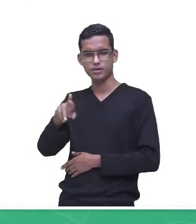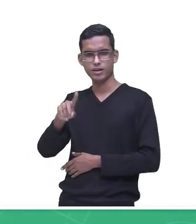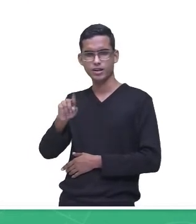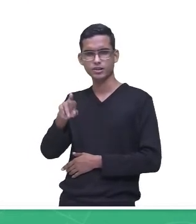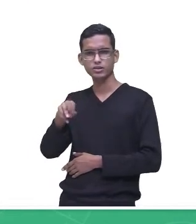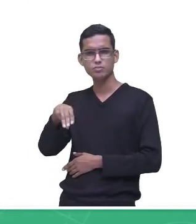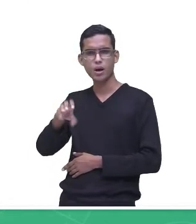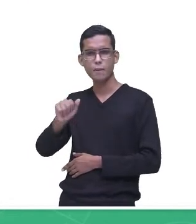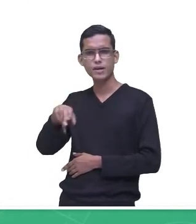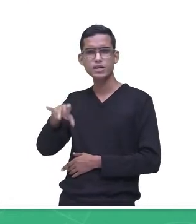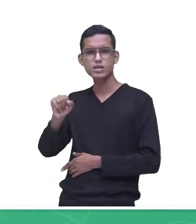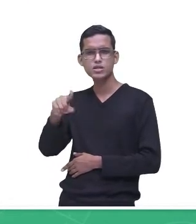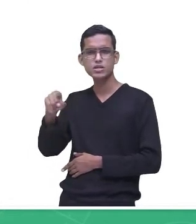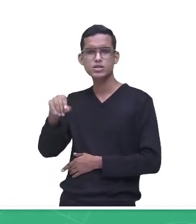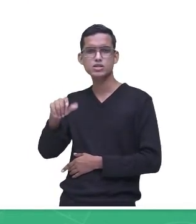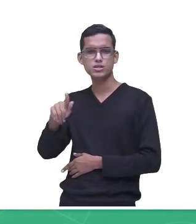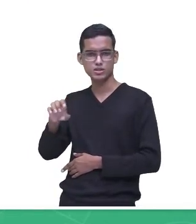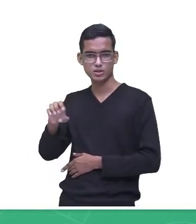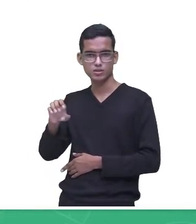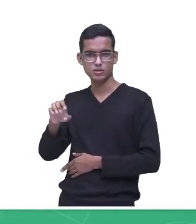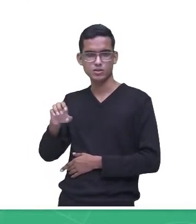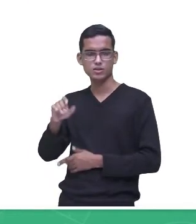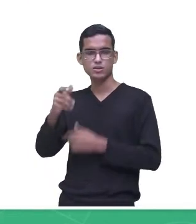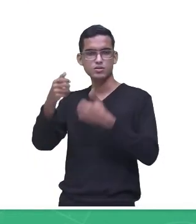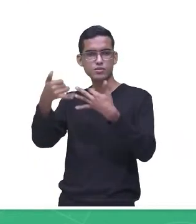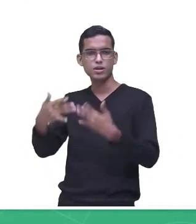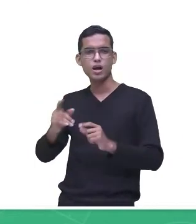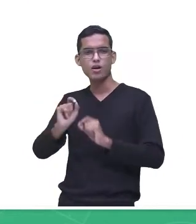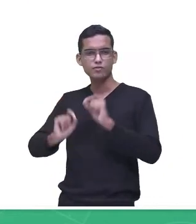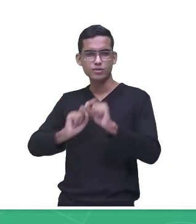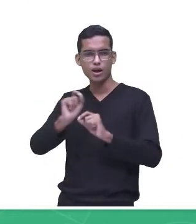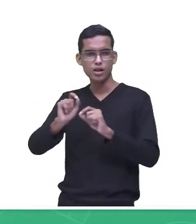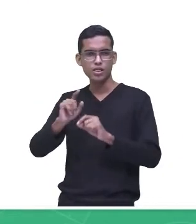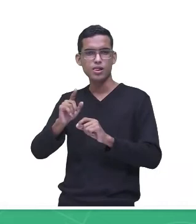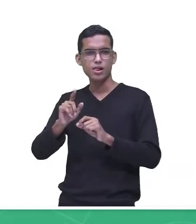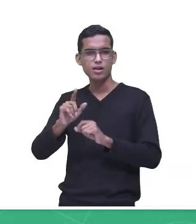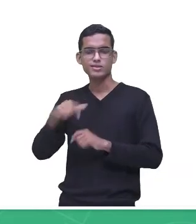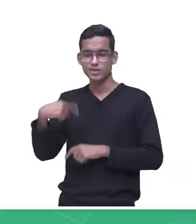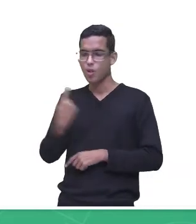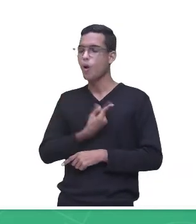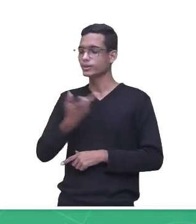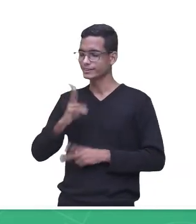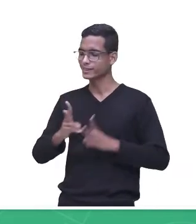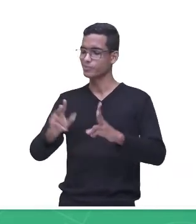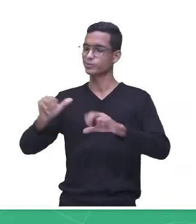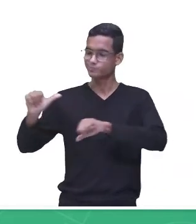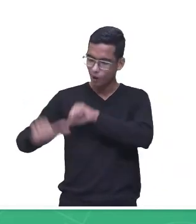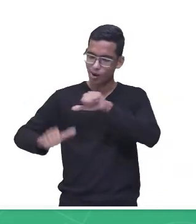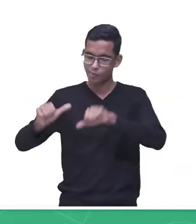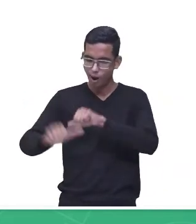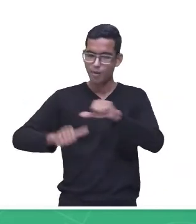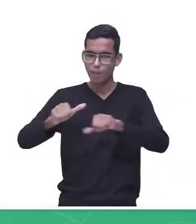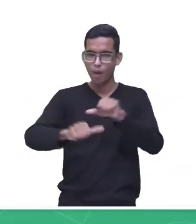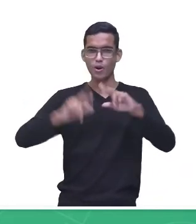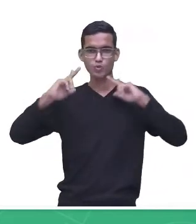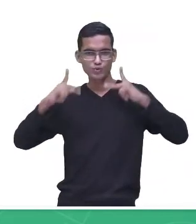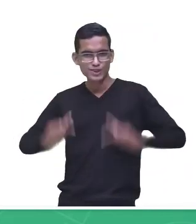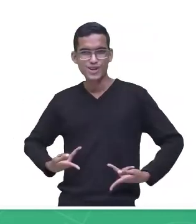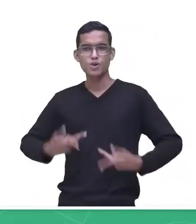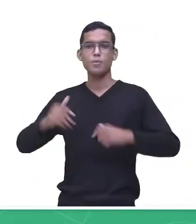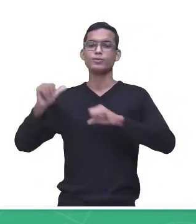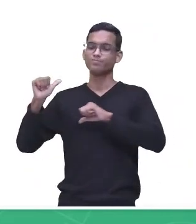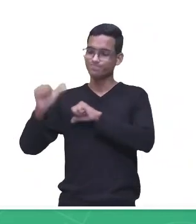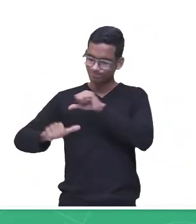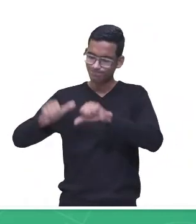pré-socráticos. Heráclito dizia que nada muda. Aliás, que nós estamos em constante transformação, em constante devir,